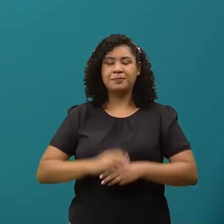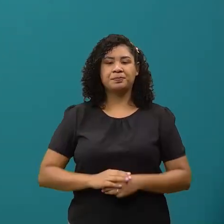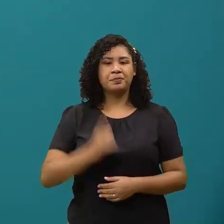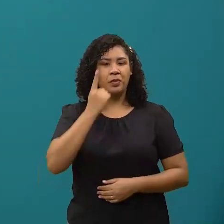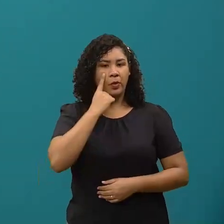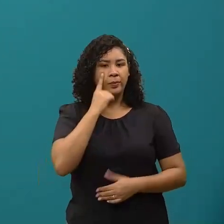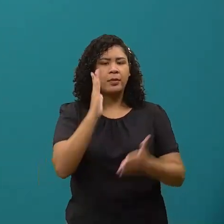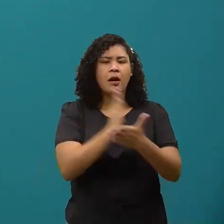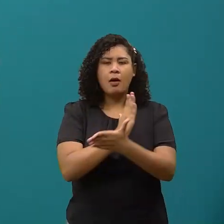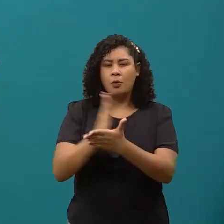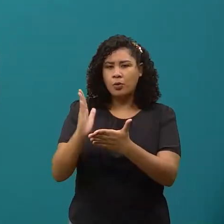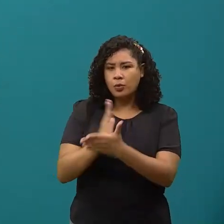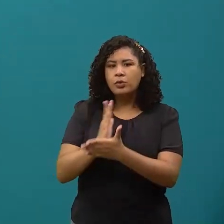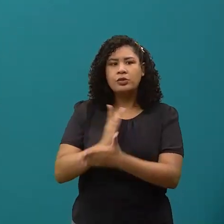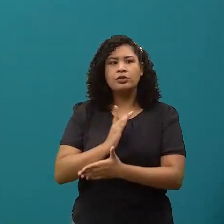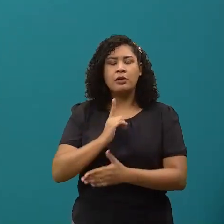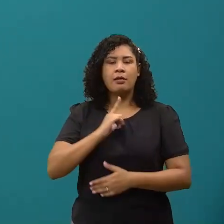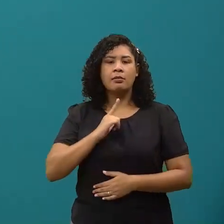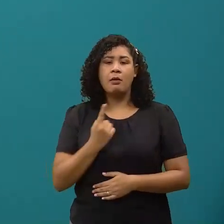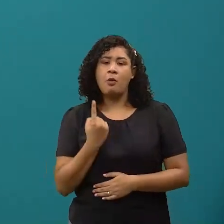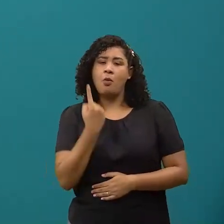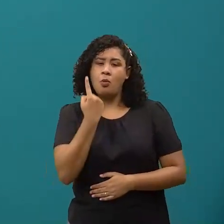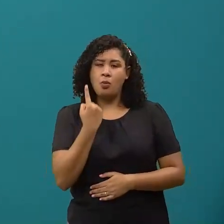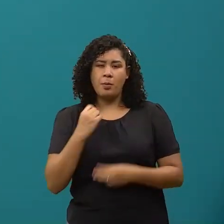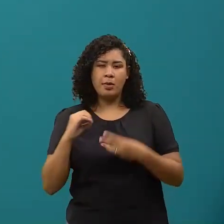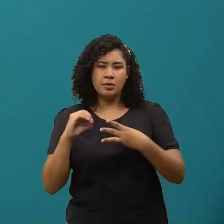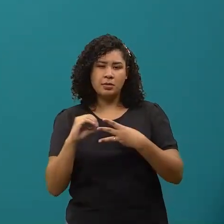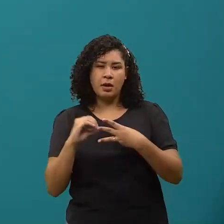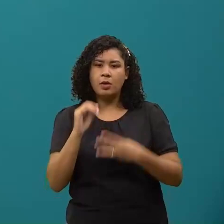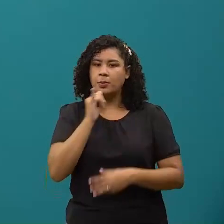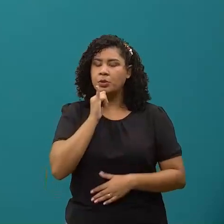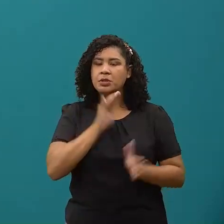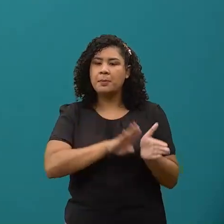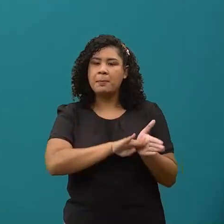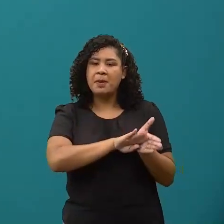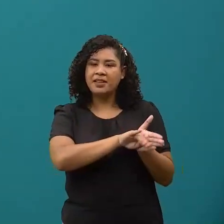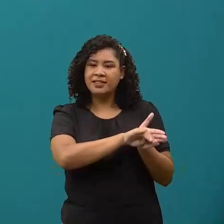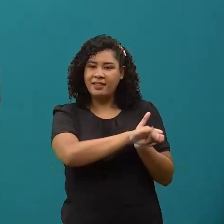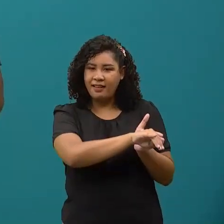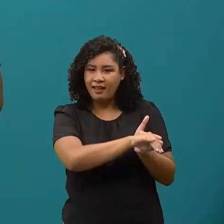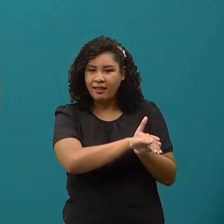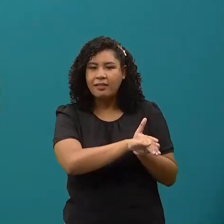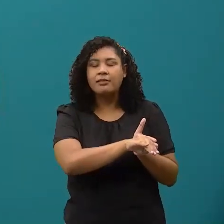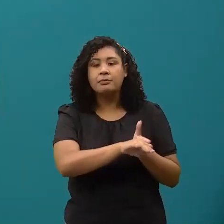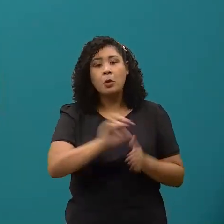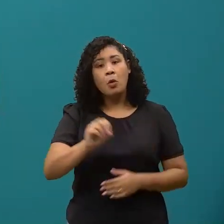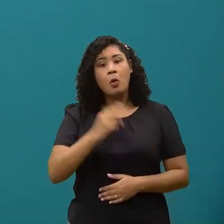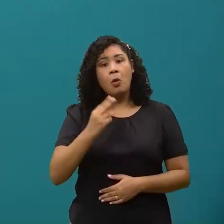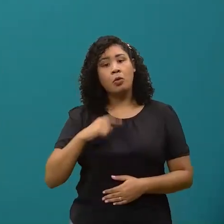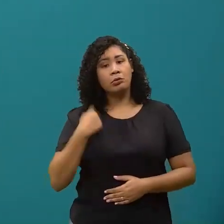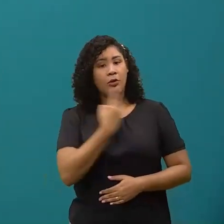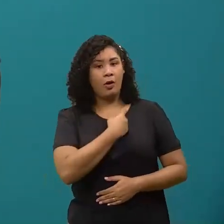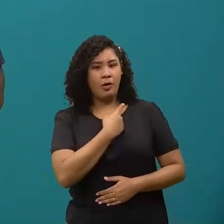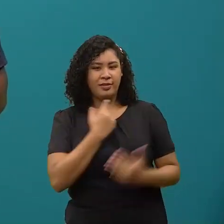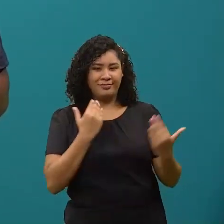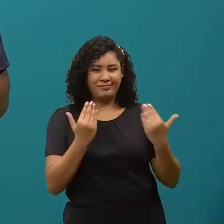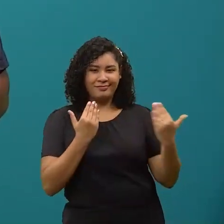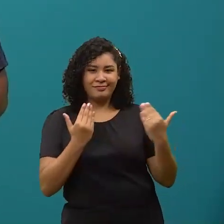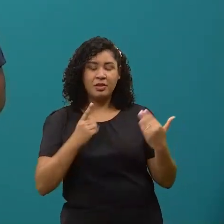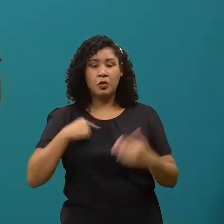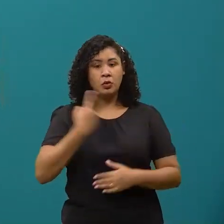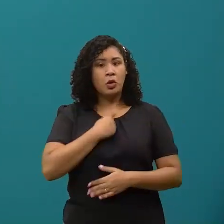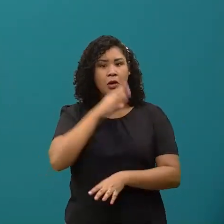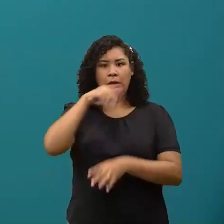só tem uma, como os unicelulares, por exemplo, as bactérias, e tem outros como nós, que podem ter 100 trilhões de